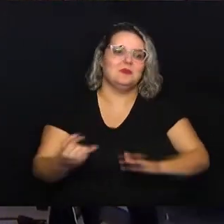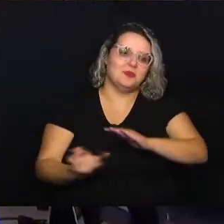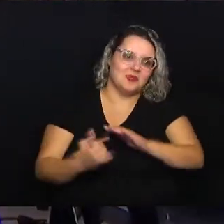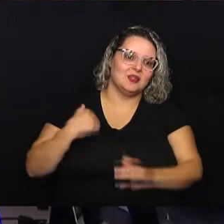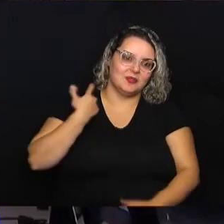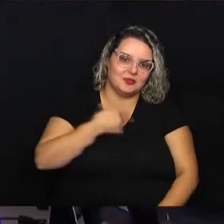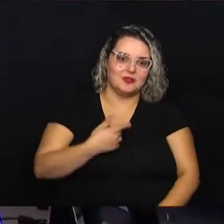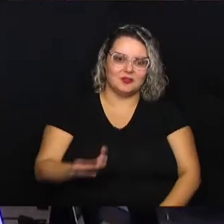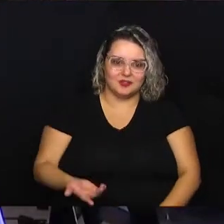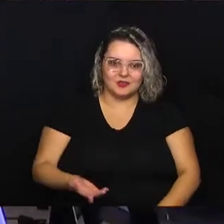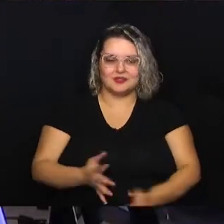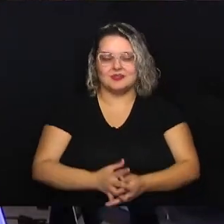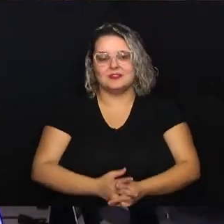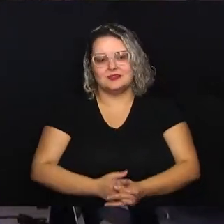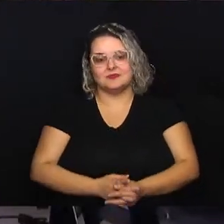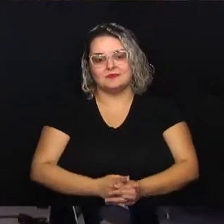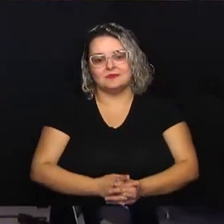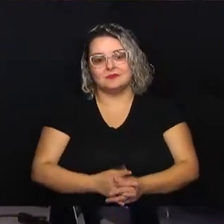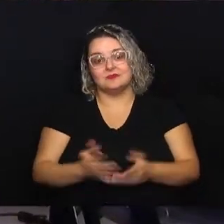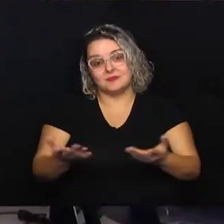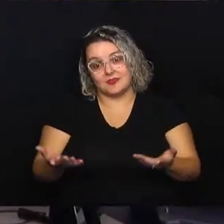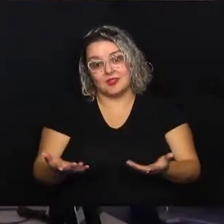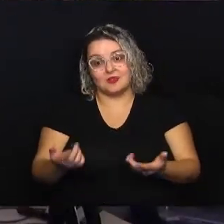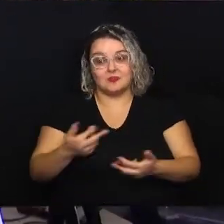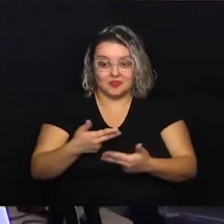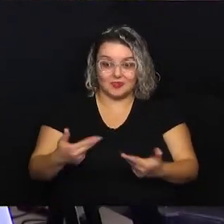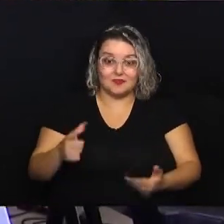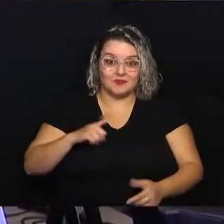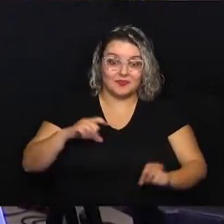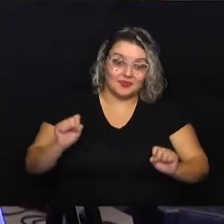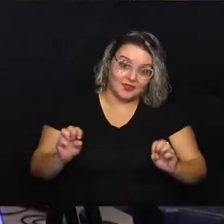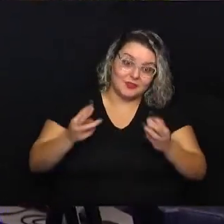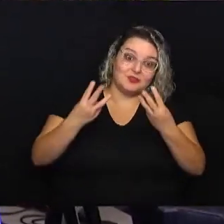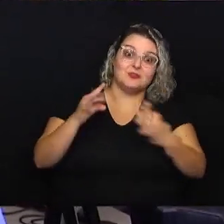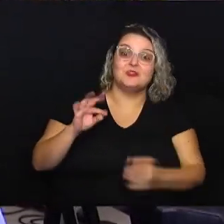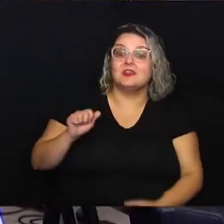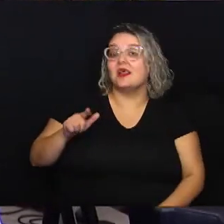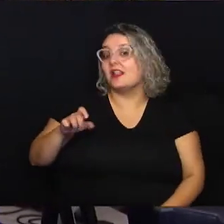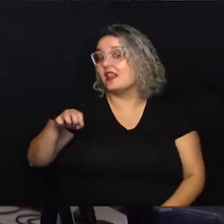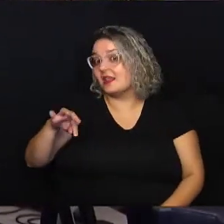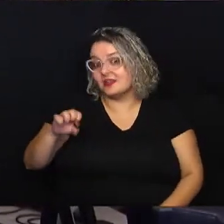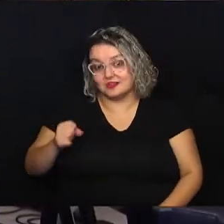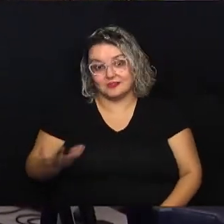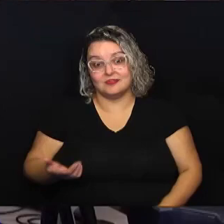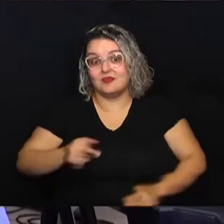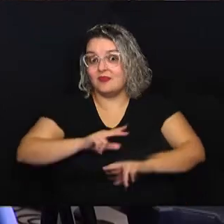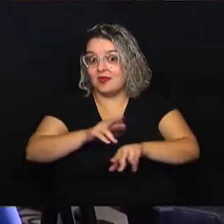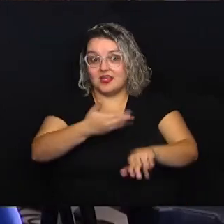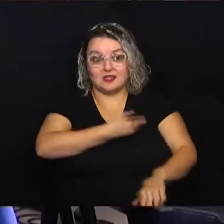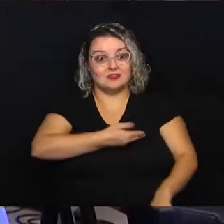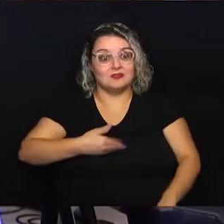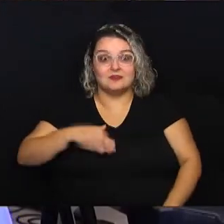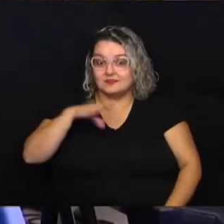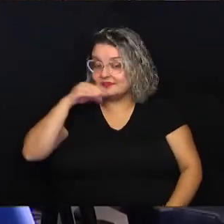né? E aí, uma coisa, nós temos o show de talentos. Nós temos muitos servidores que